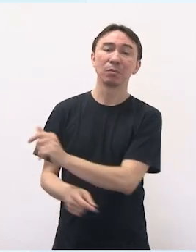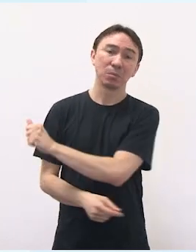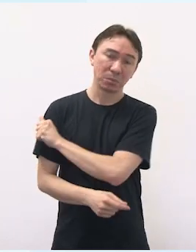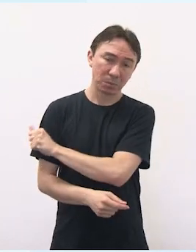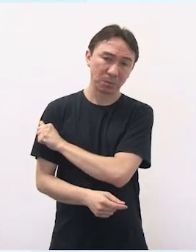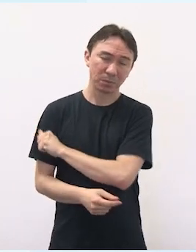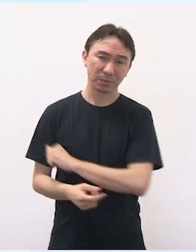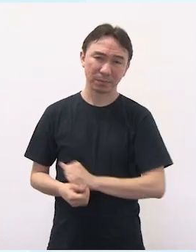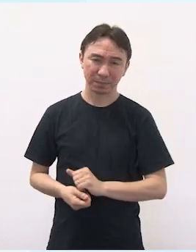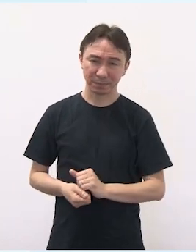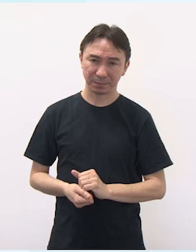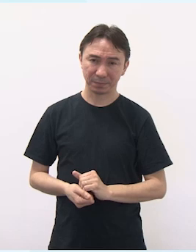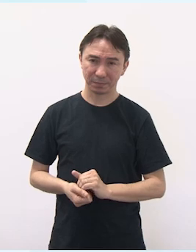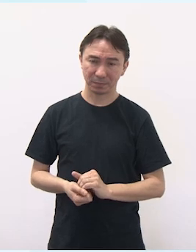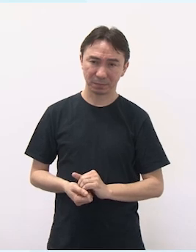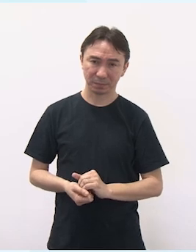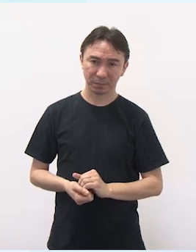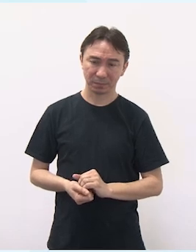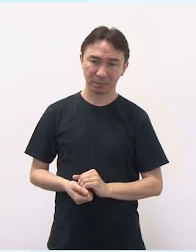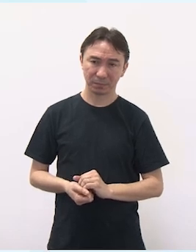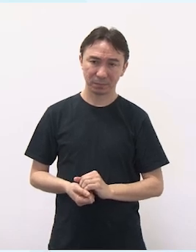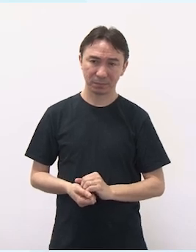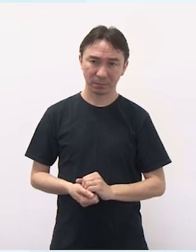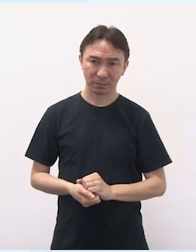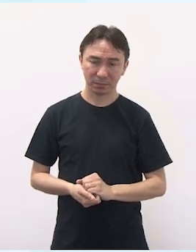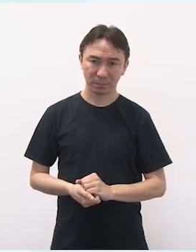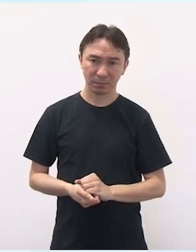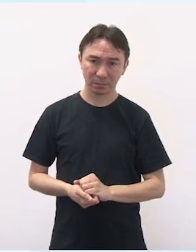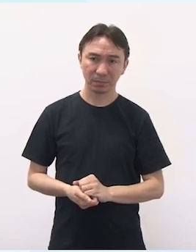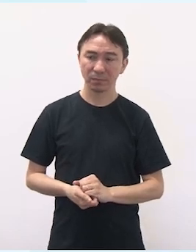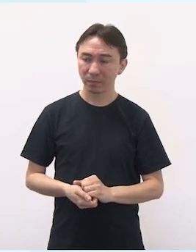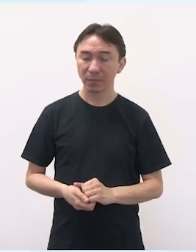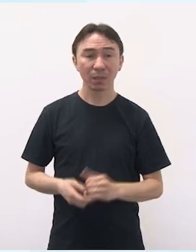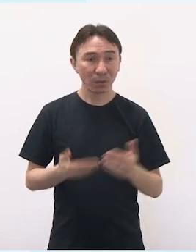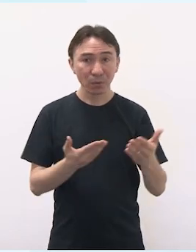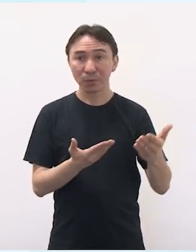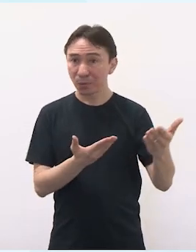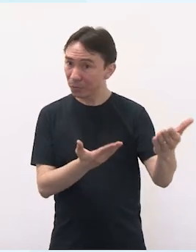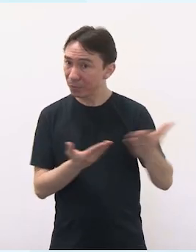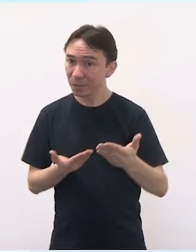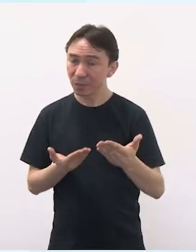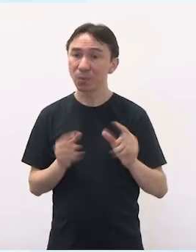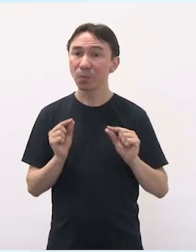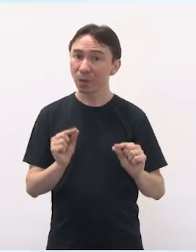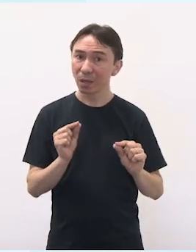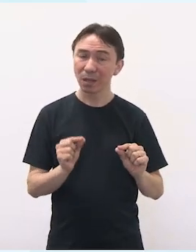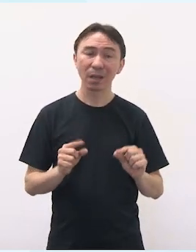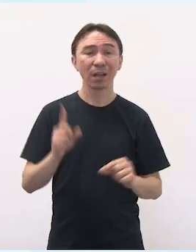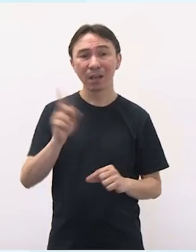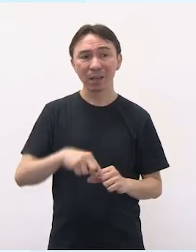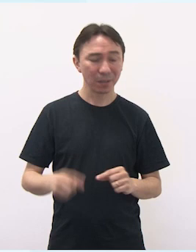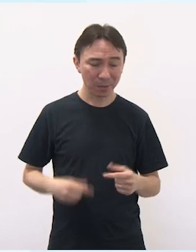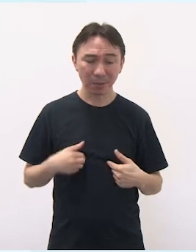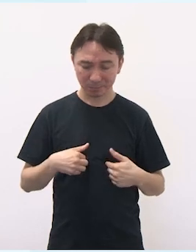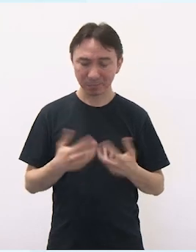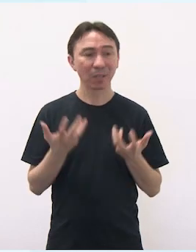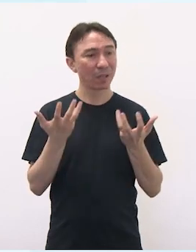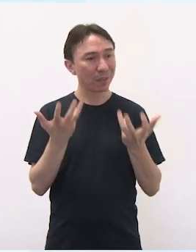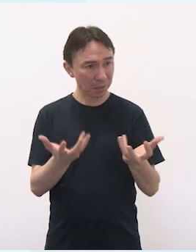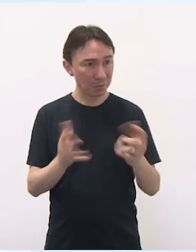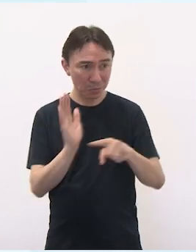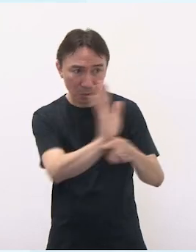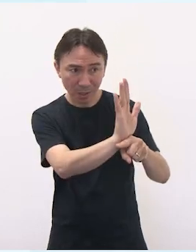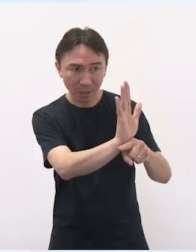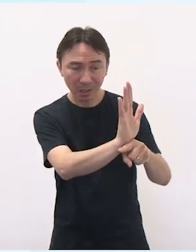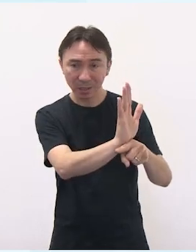questão, mas é um convite para que se ofereça uma ajuda que pode ser muito simples, né, mas que a gente sabe que pode